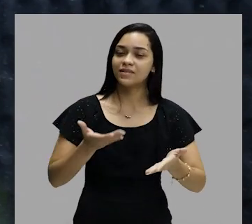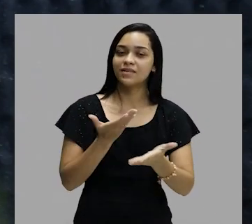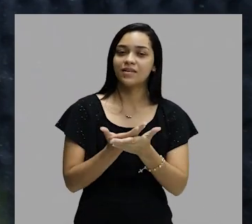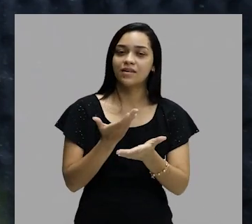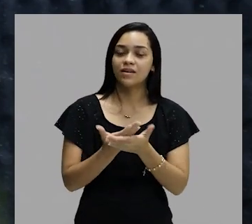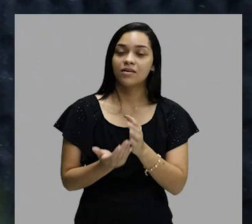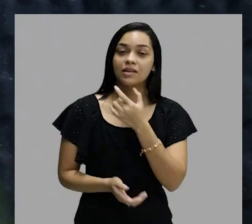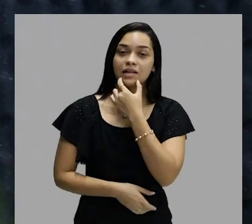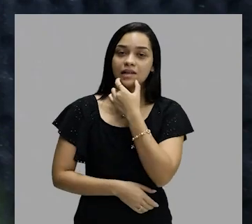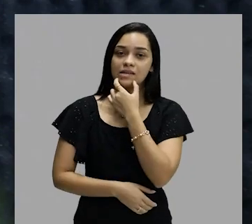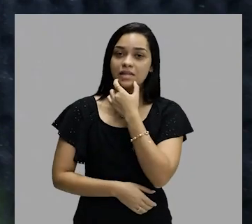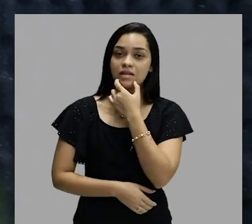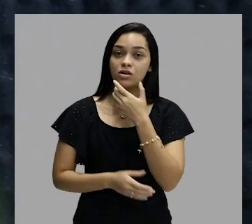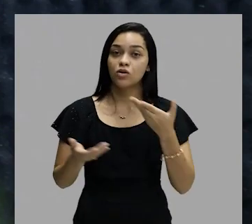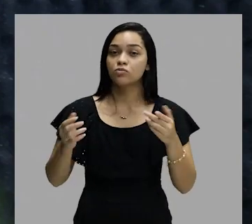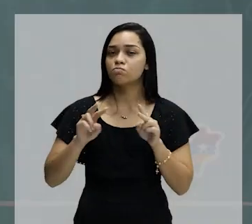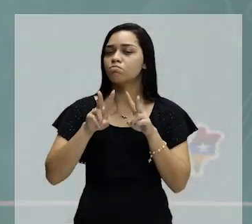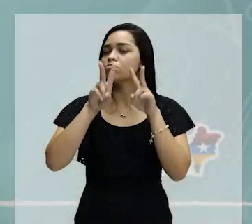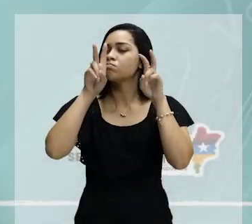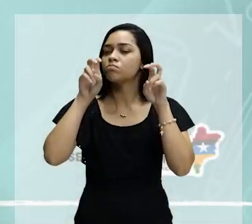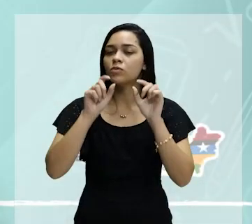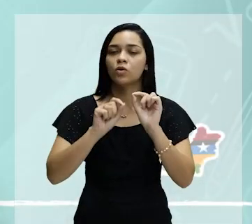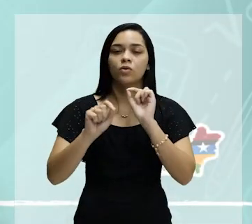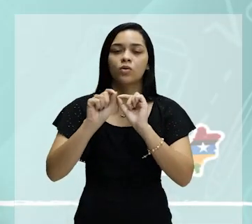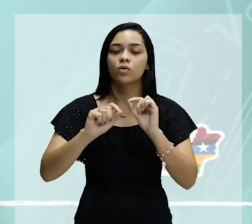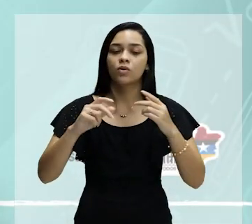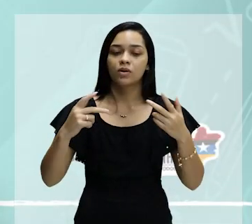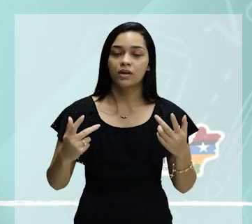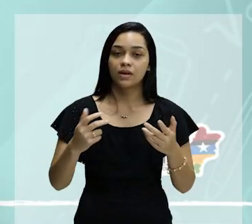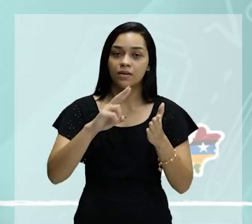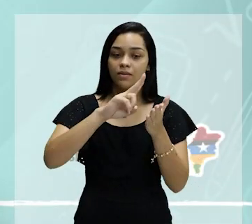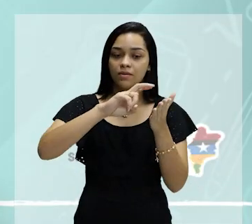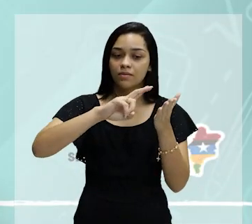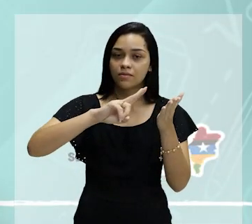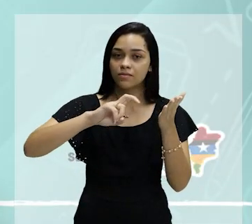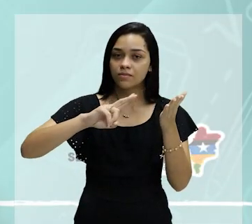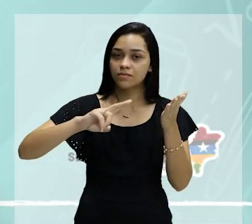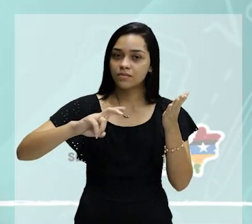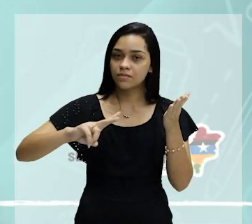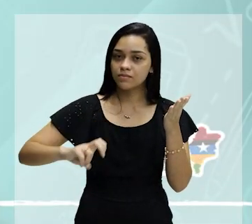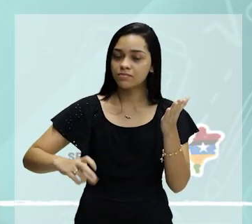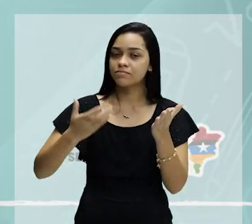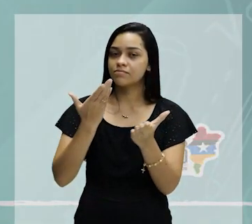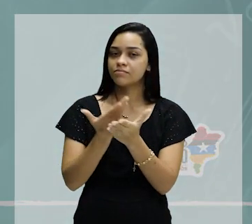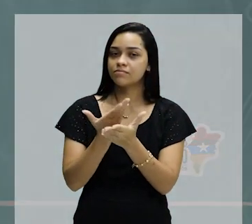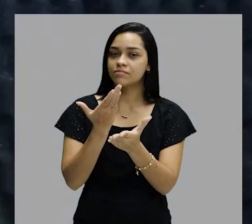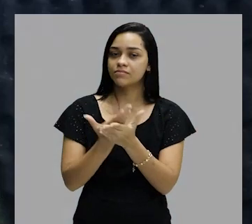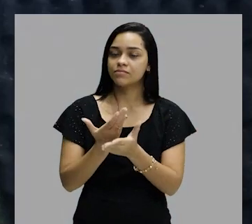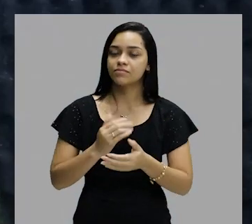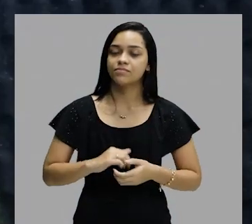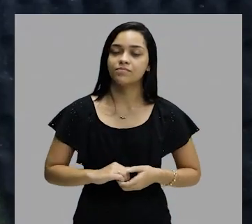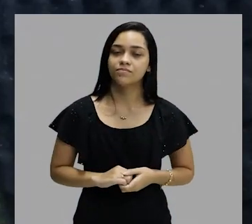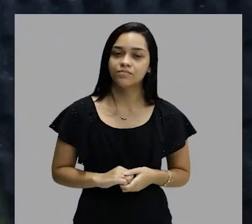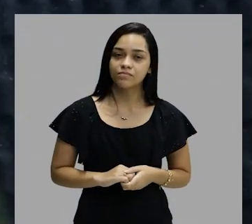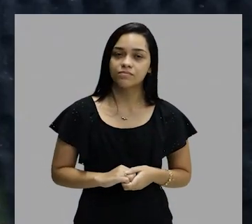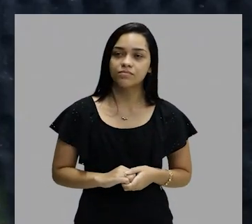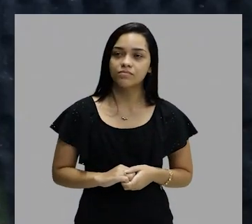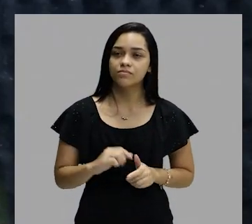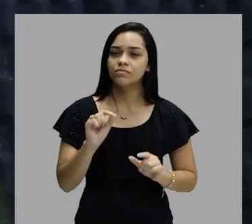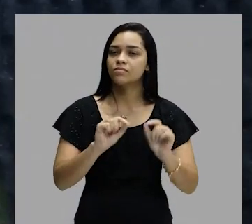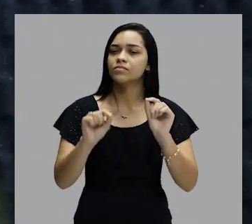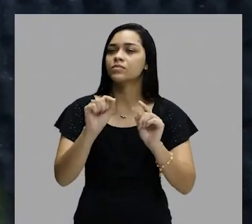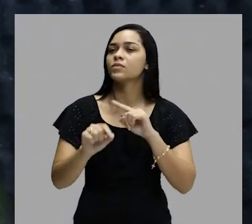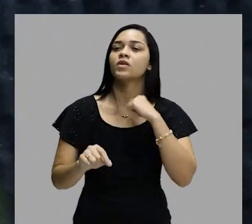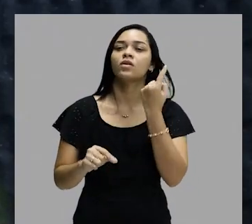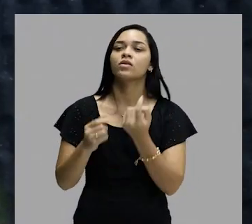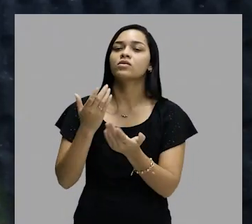inglês. Nosso conteúdo de hoje vai ser sobre Vocabulary Study, estudo de vocabulário. E o que nós vamos